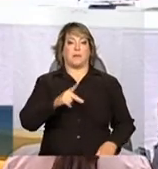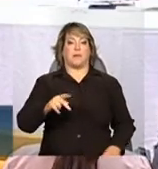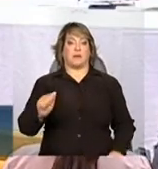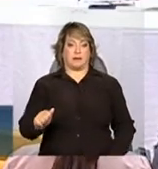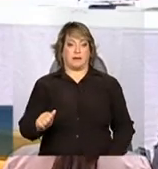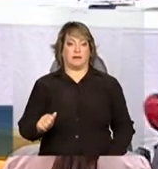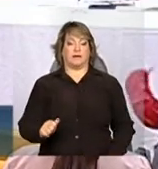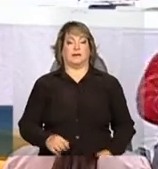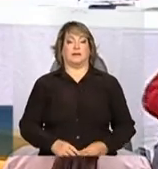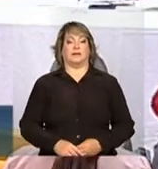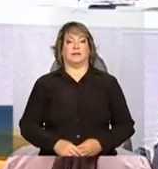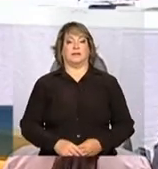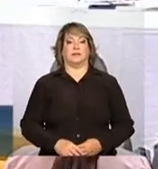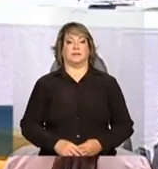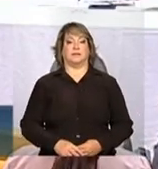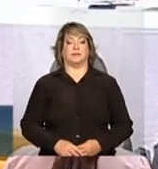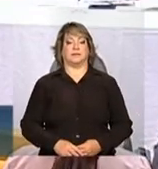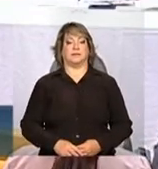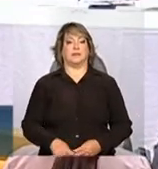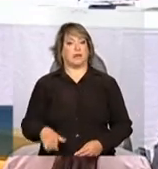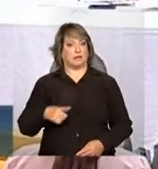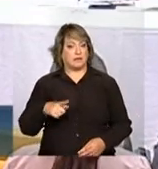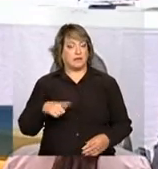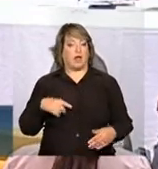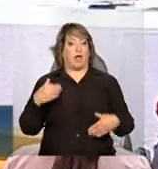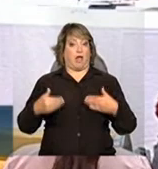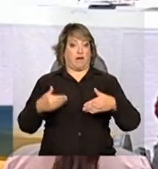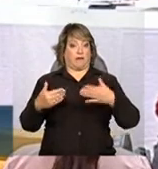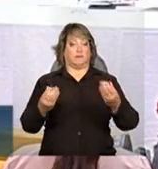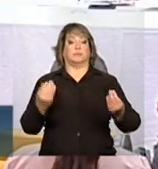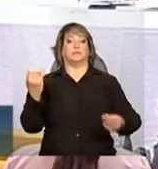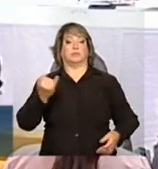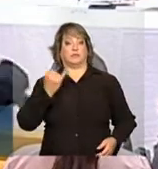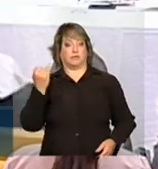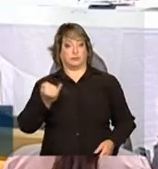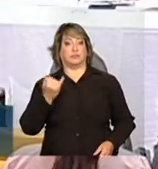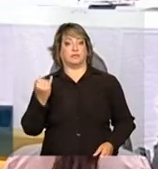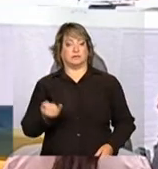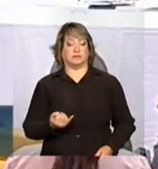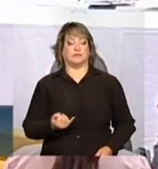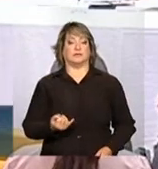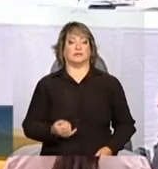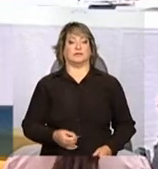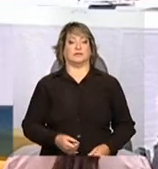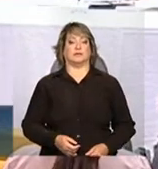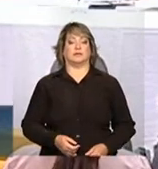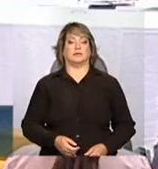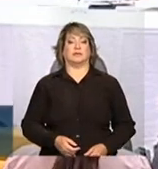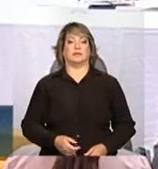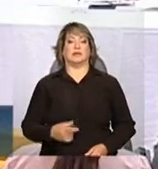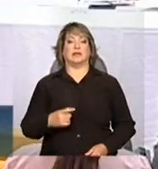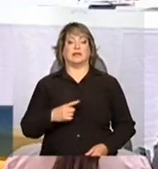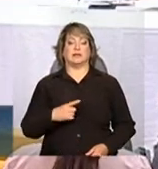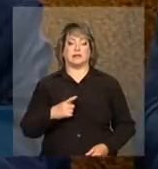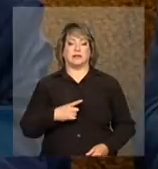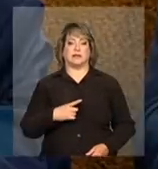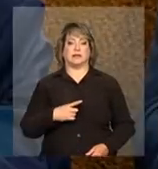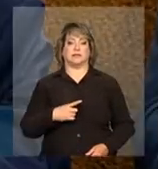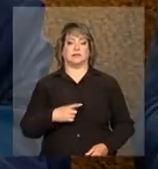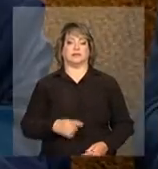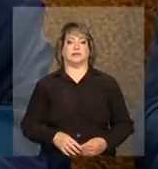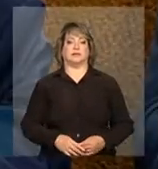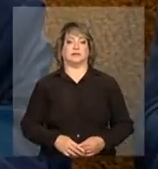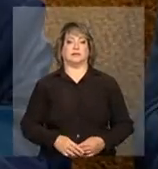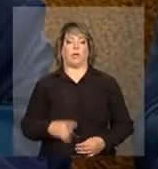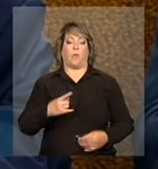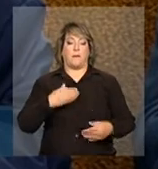eu diria que tem avanços importantes, né? tanto num processo de